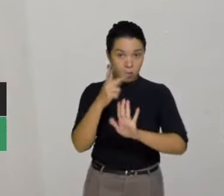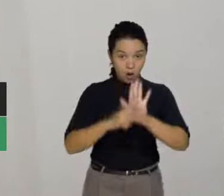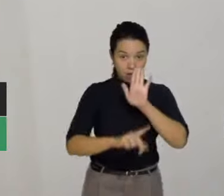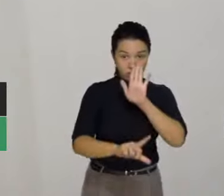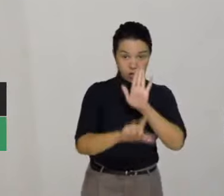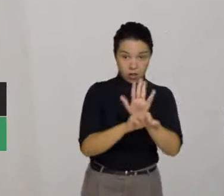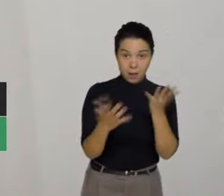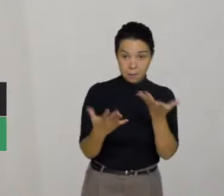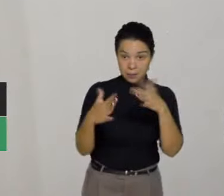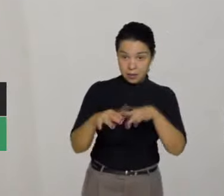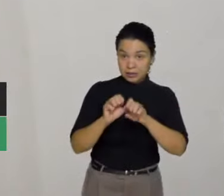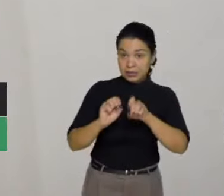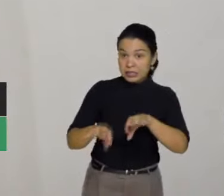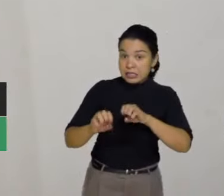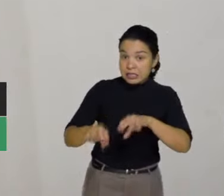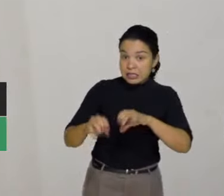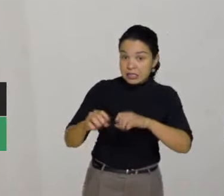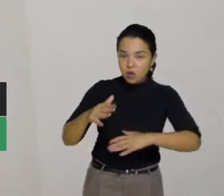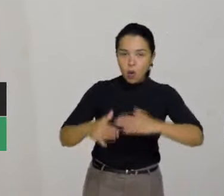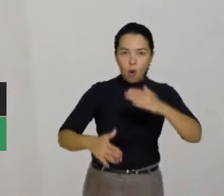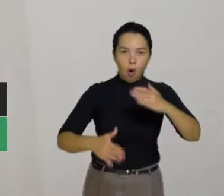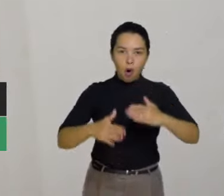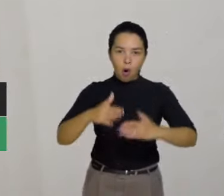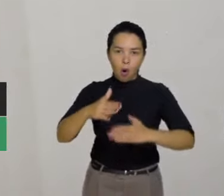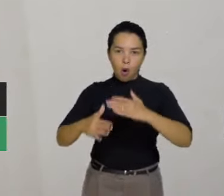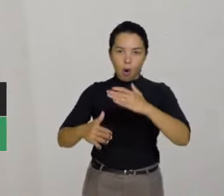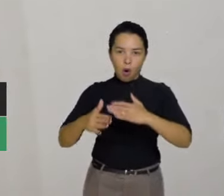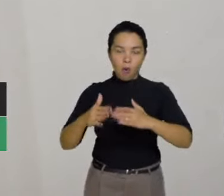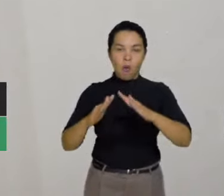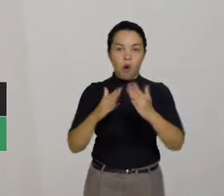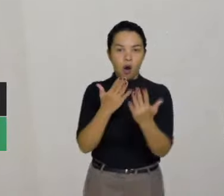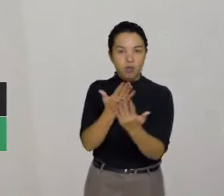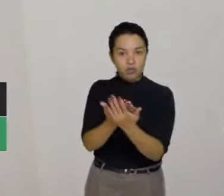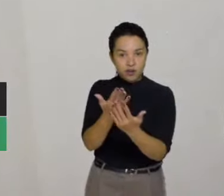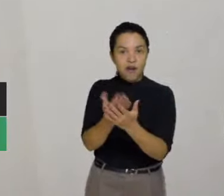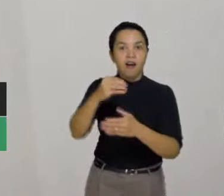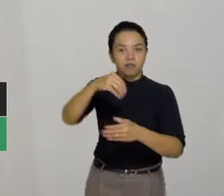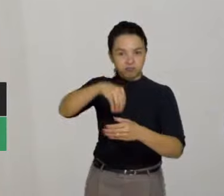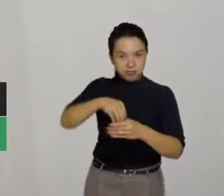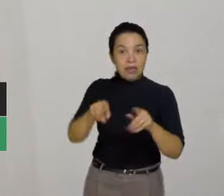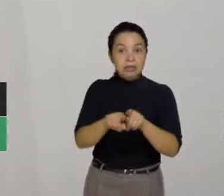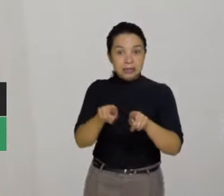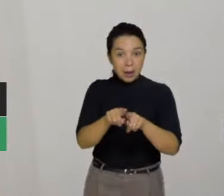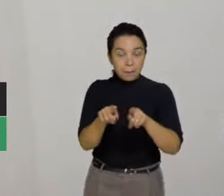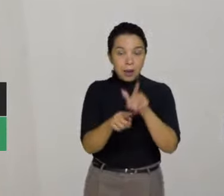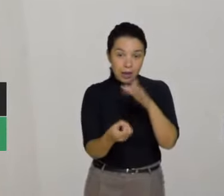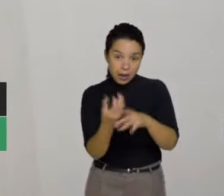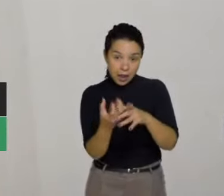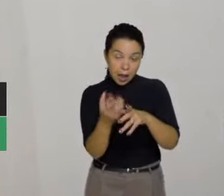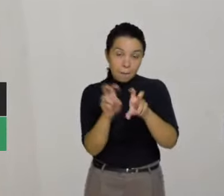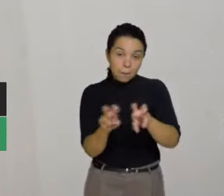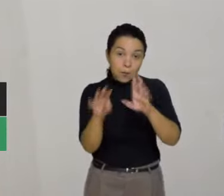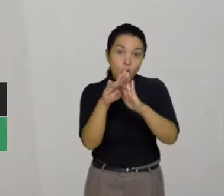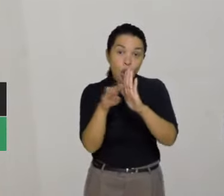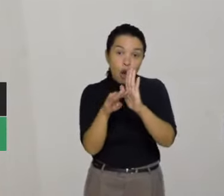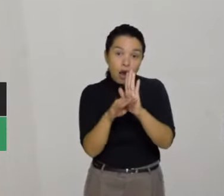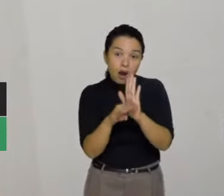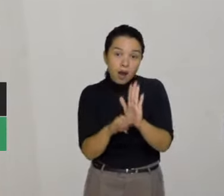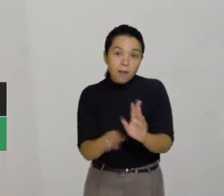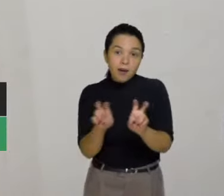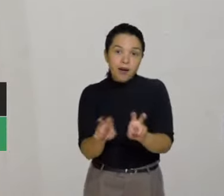de robótica e programação nas escolas estaduais. Precisamos desenvolver a esperança